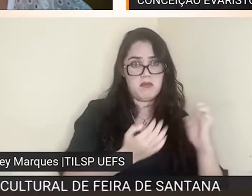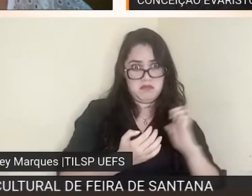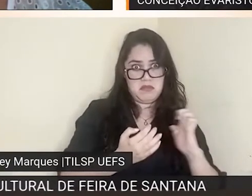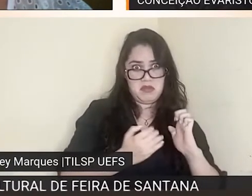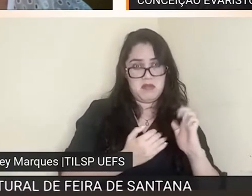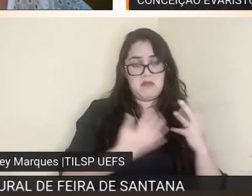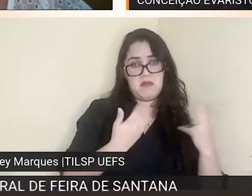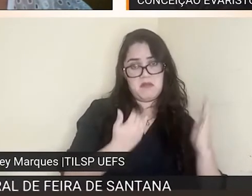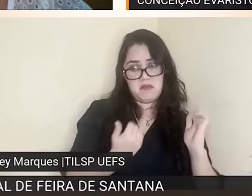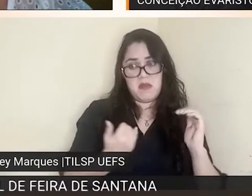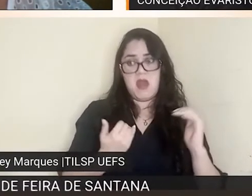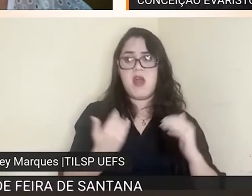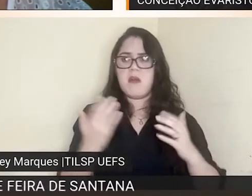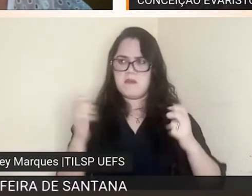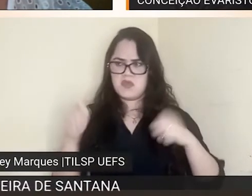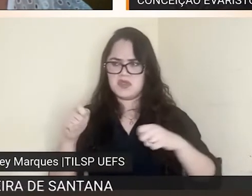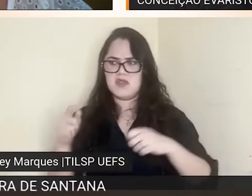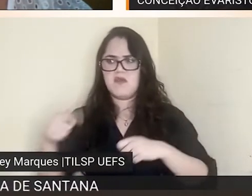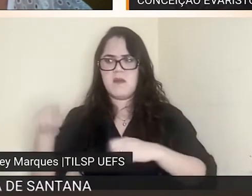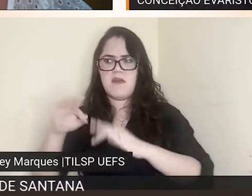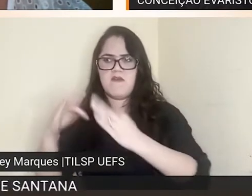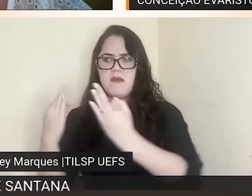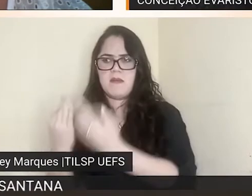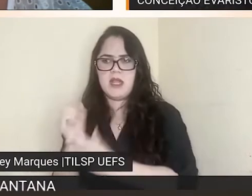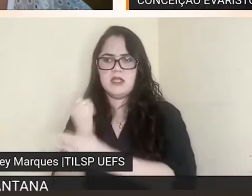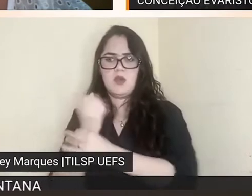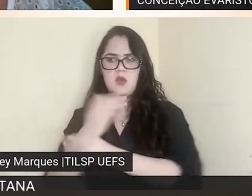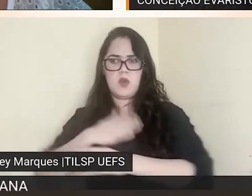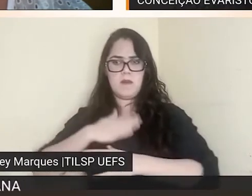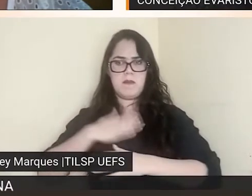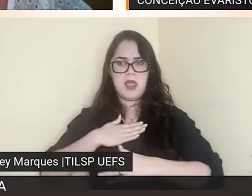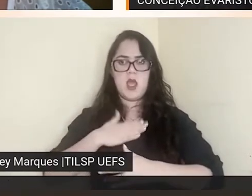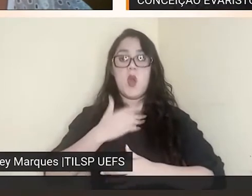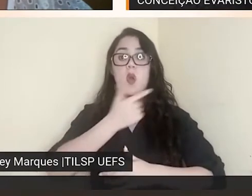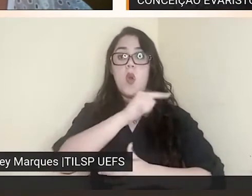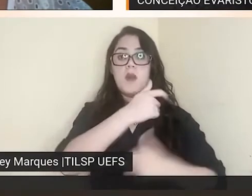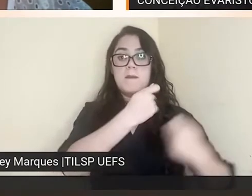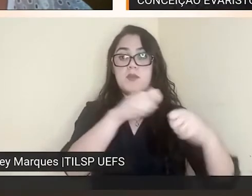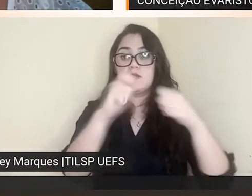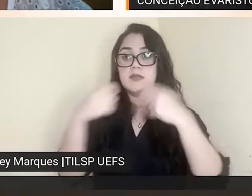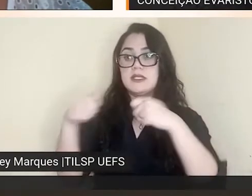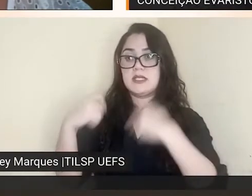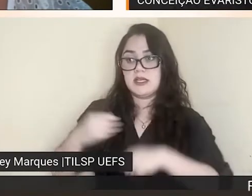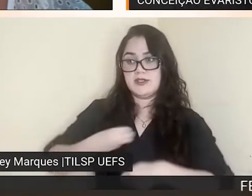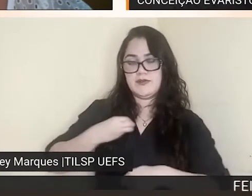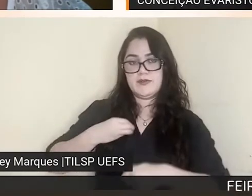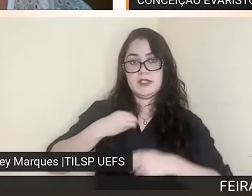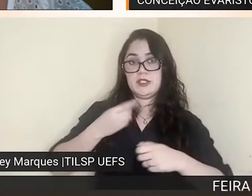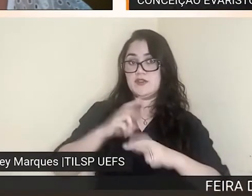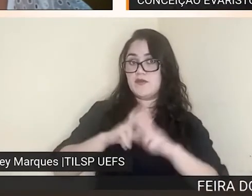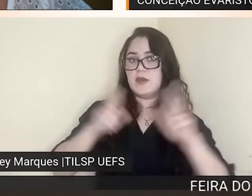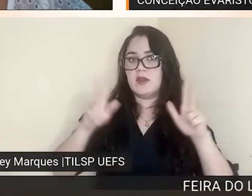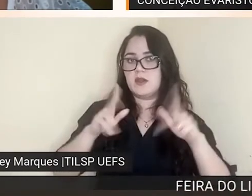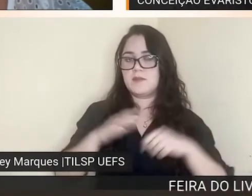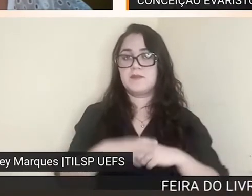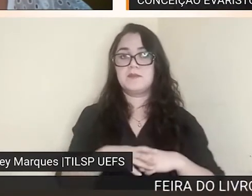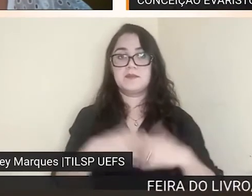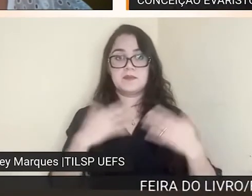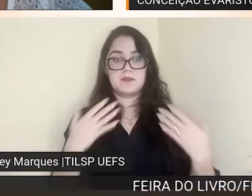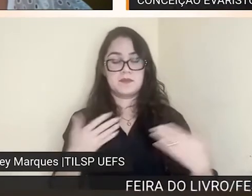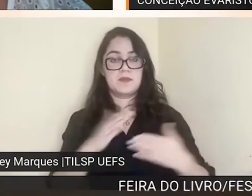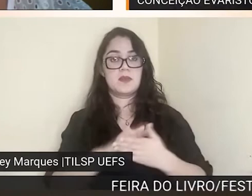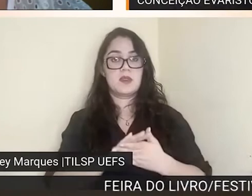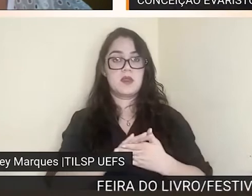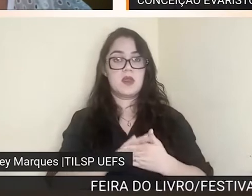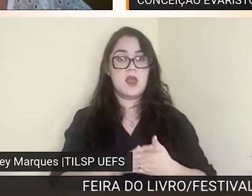outras opções. Então, a escrita também, ela serve para nós, mulheres negras,